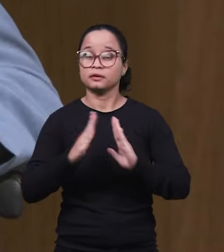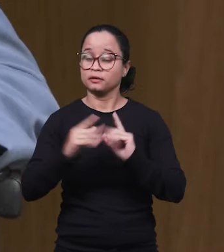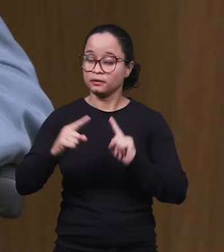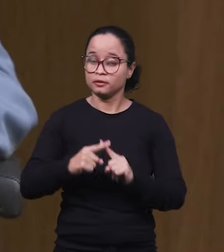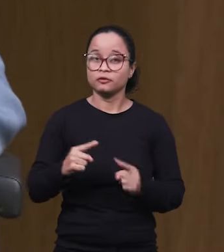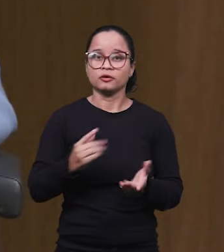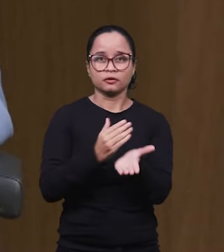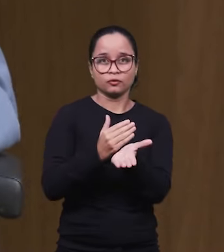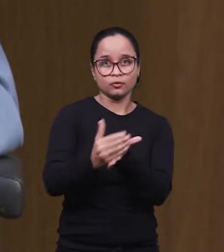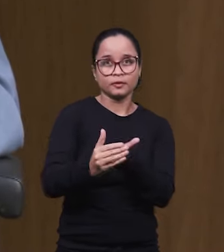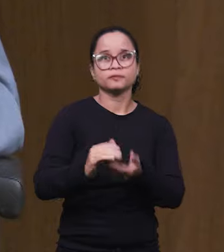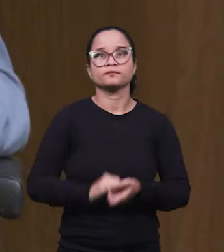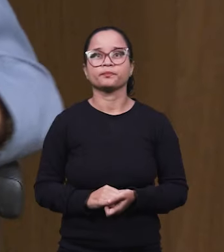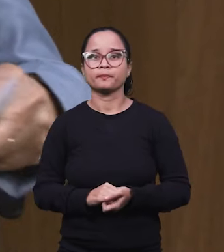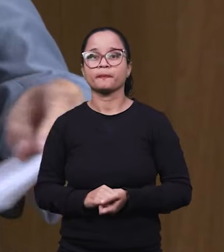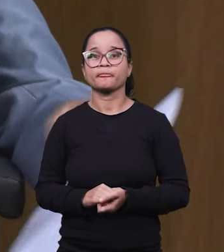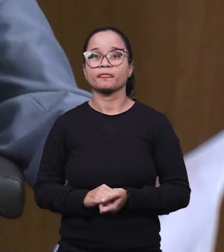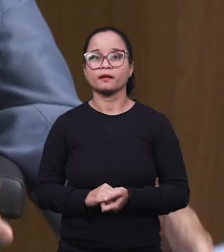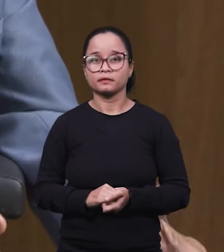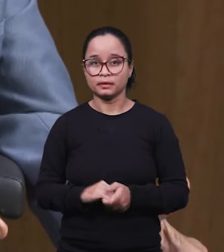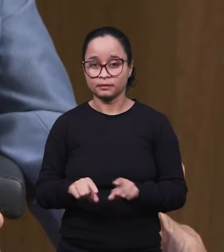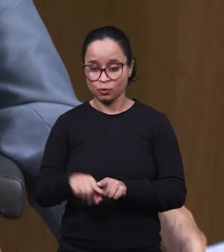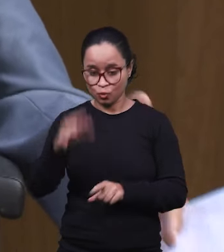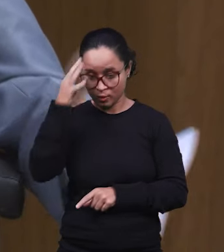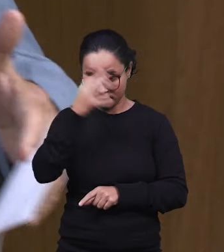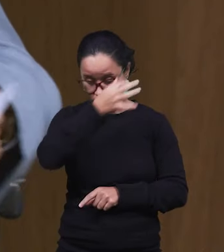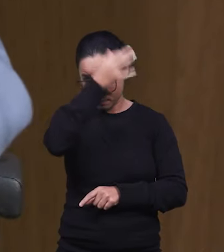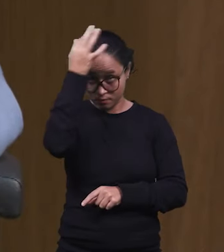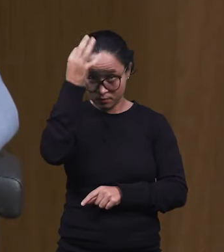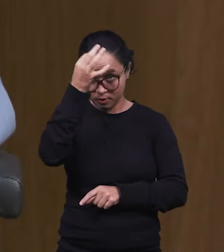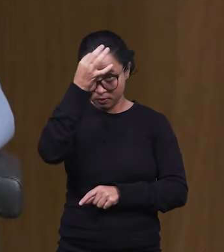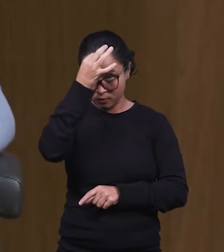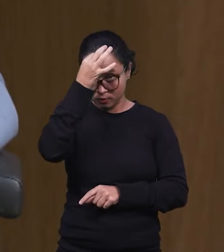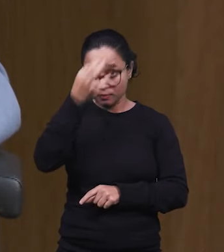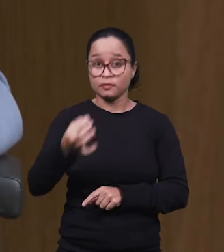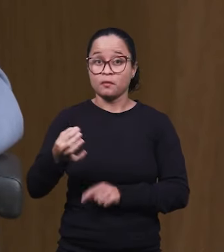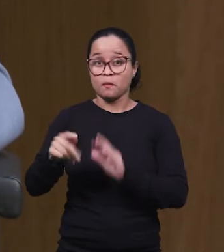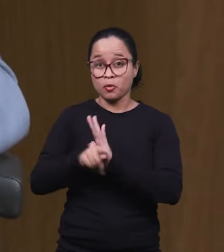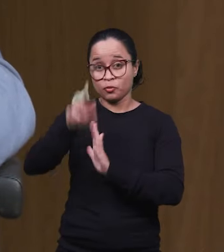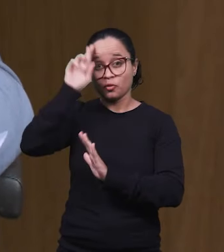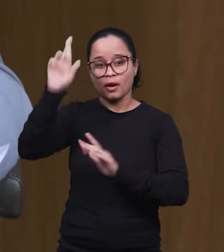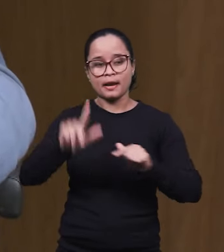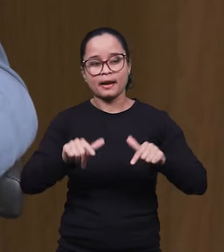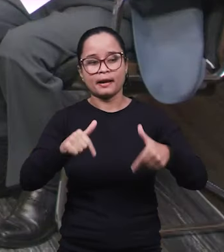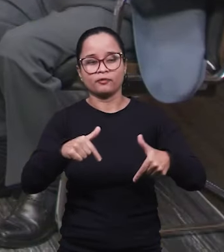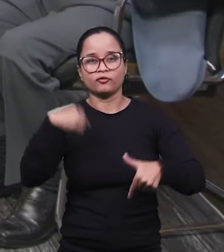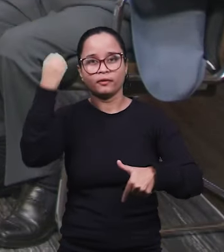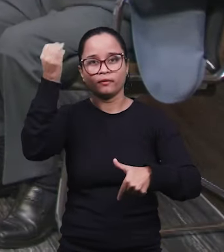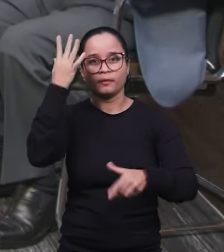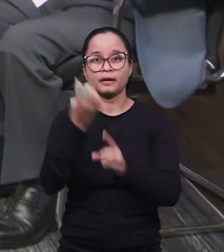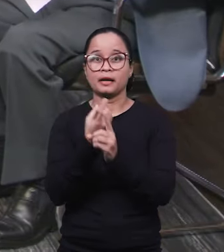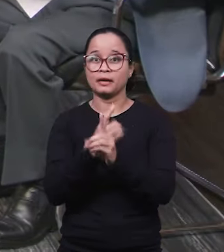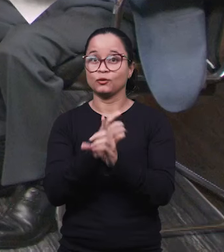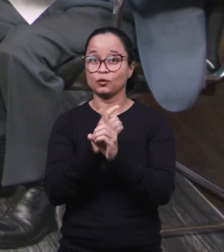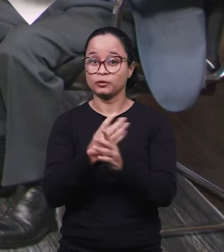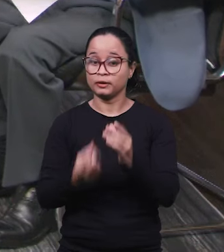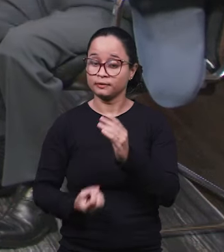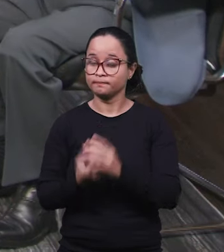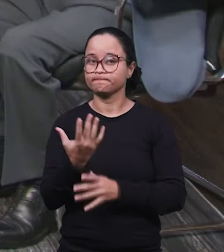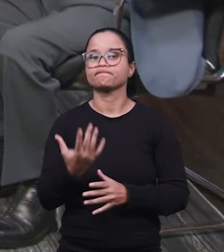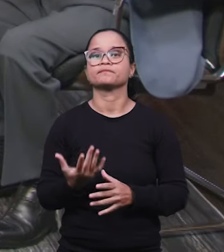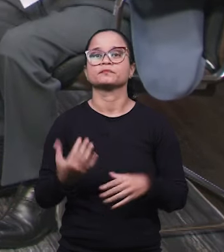início, o Espírito do Senhor opera para criar para a doutrina. Então, a doutrina